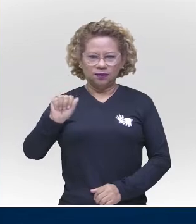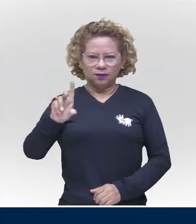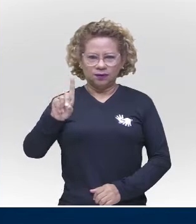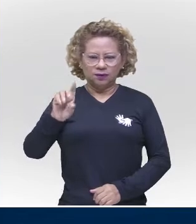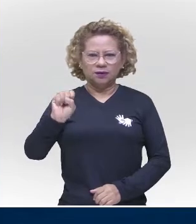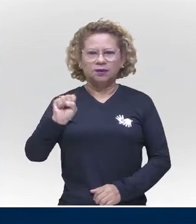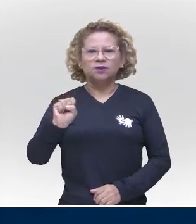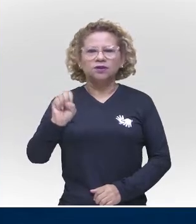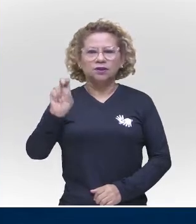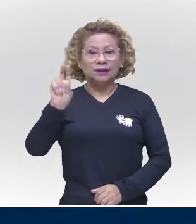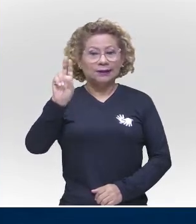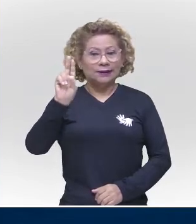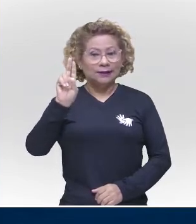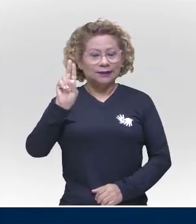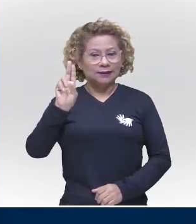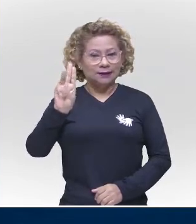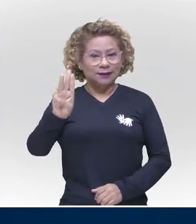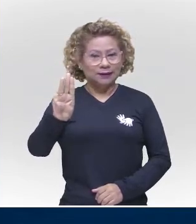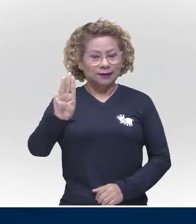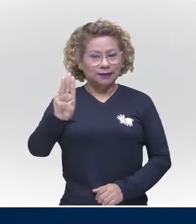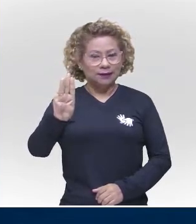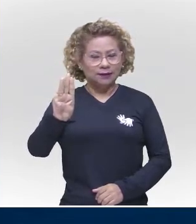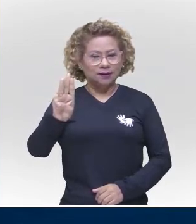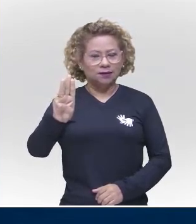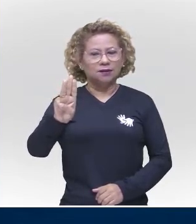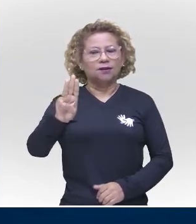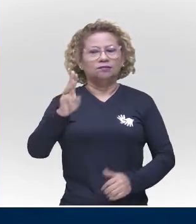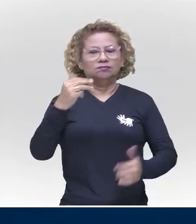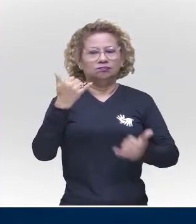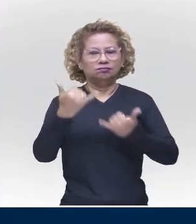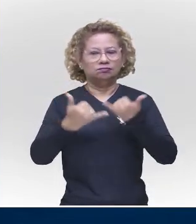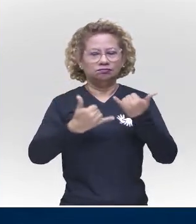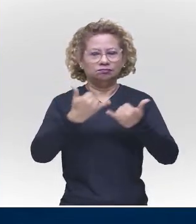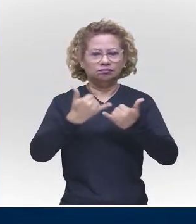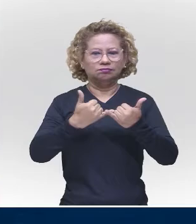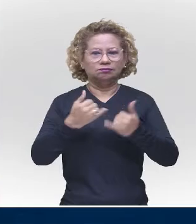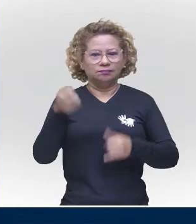Unidade 3. Os jogos na cultura corporal.